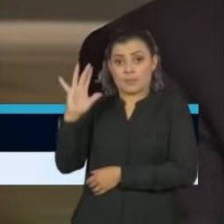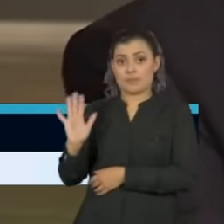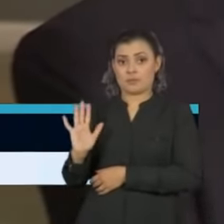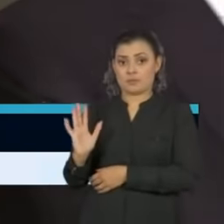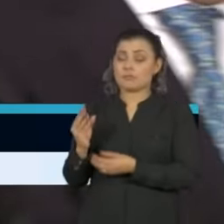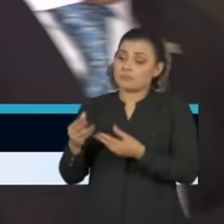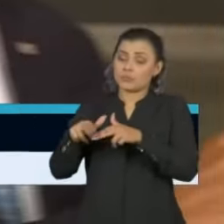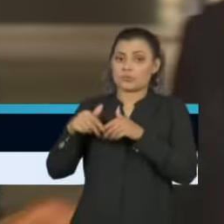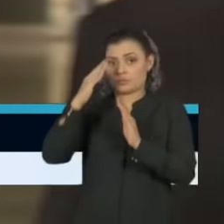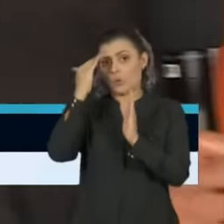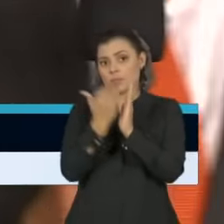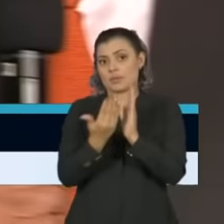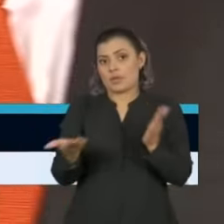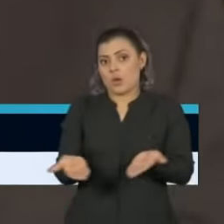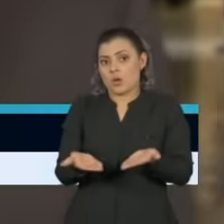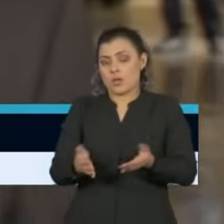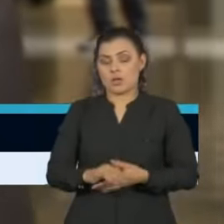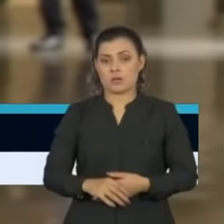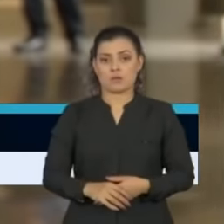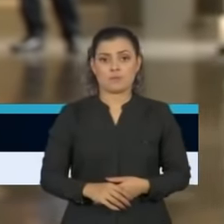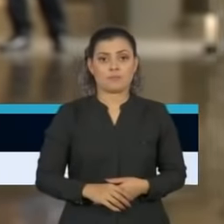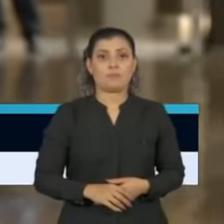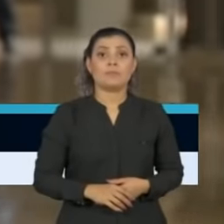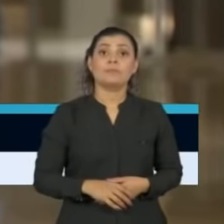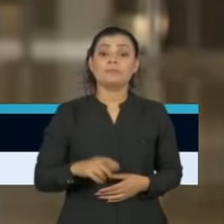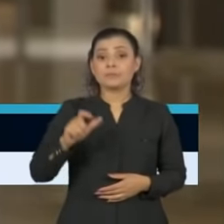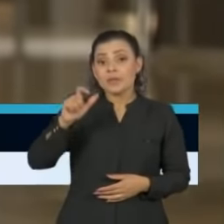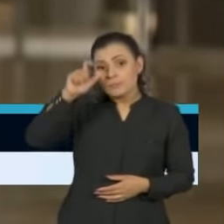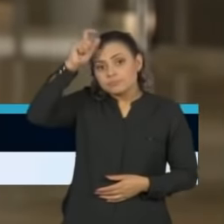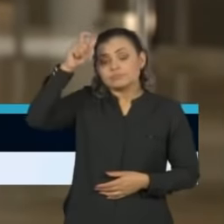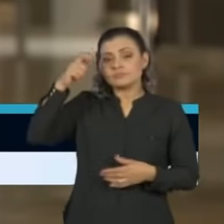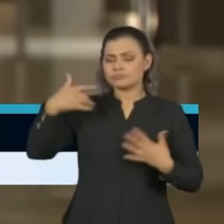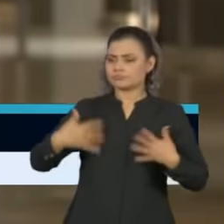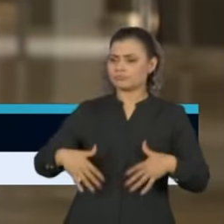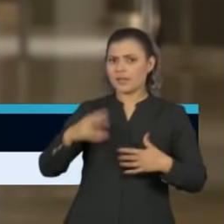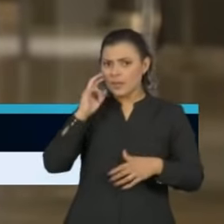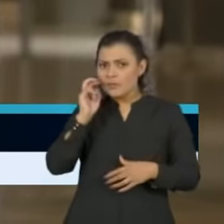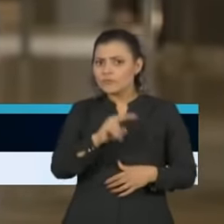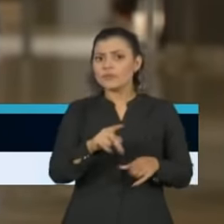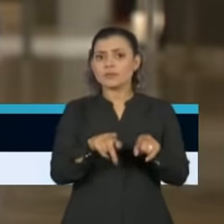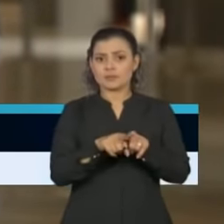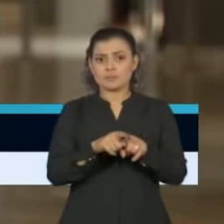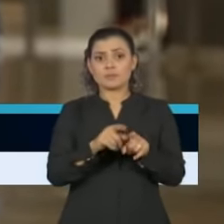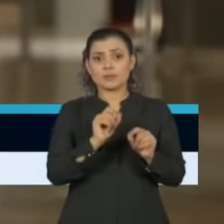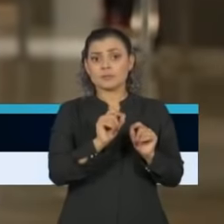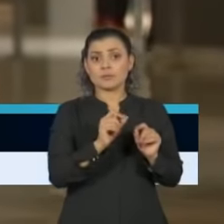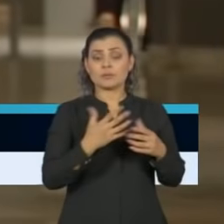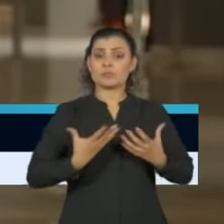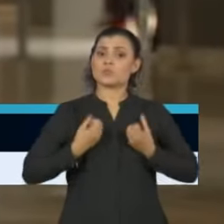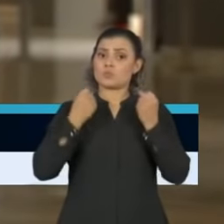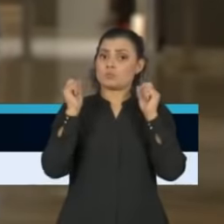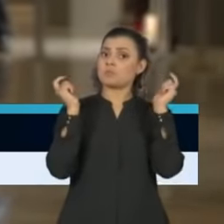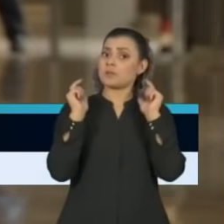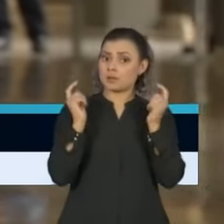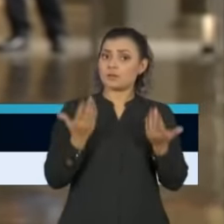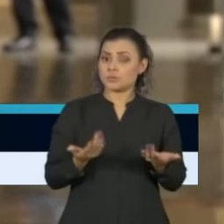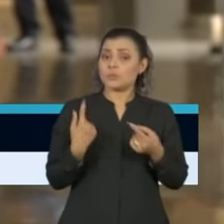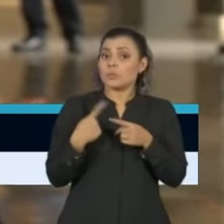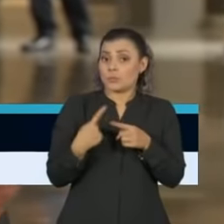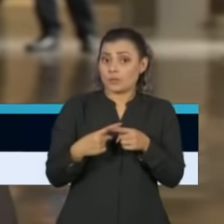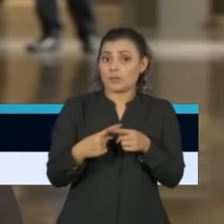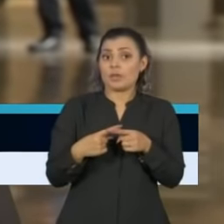Wippe. Eu, por uma coincidência, ouvi a declaração da OMS e estou surpreso entre o